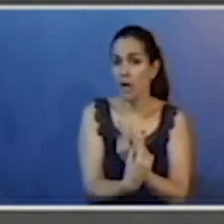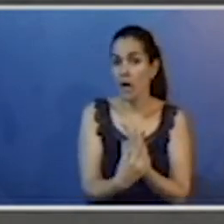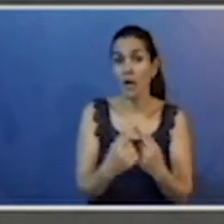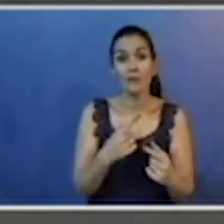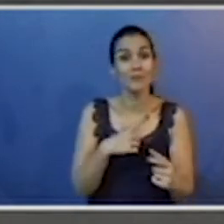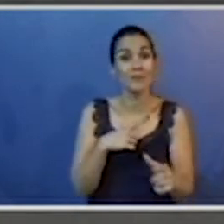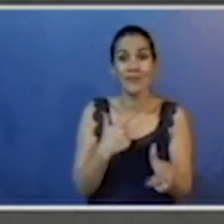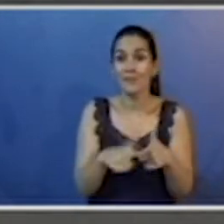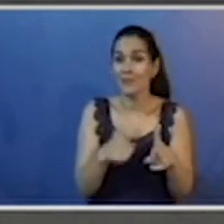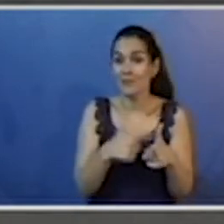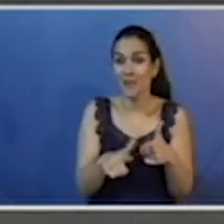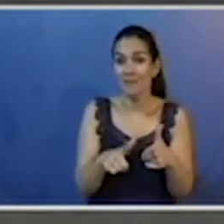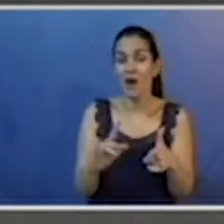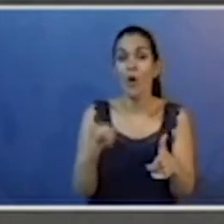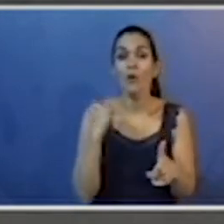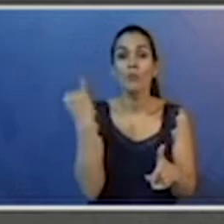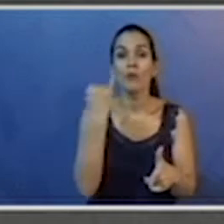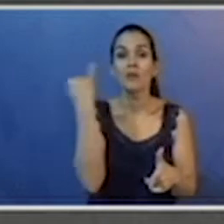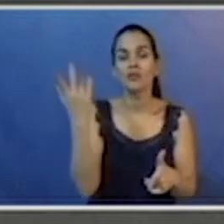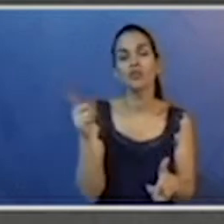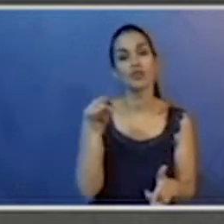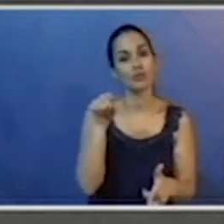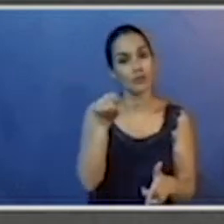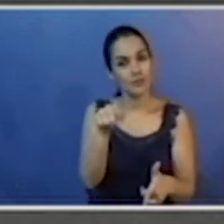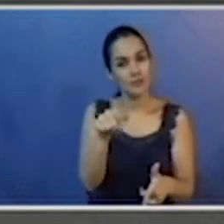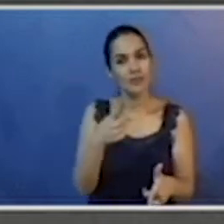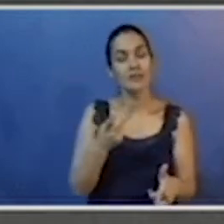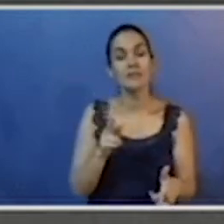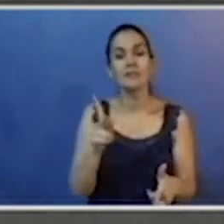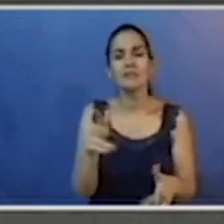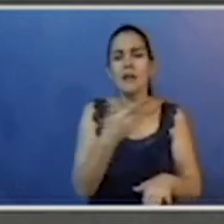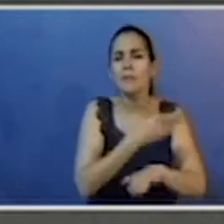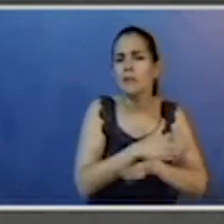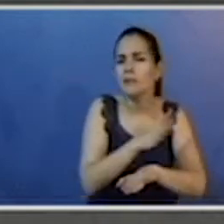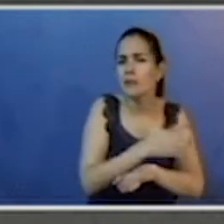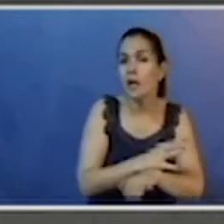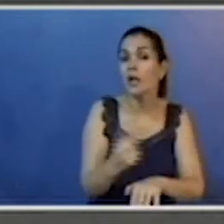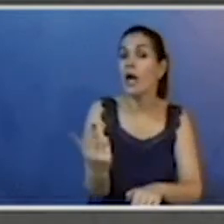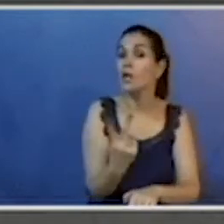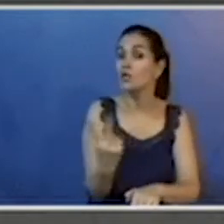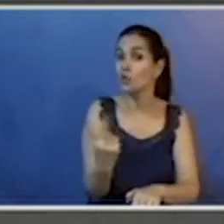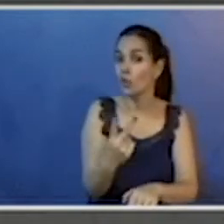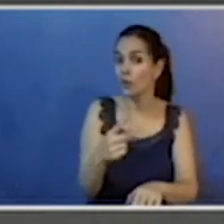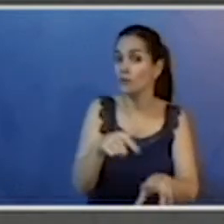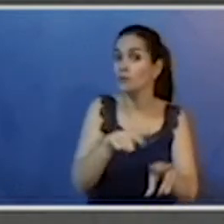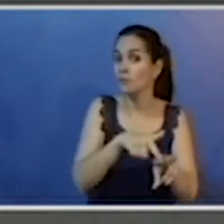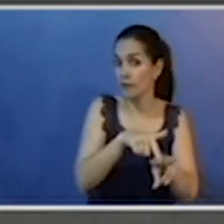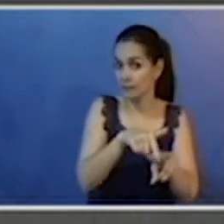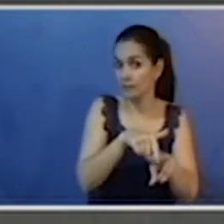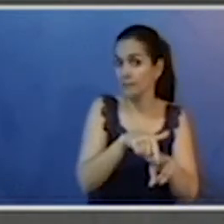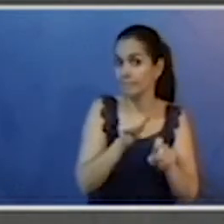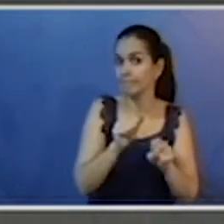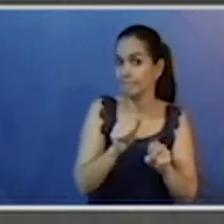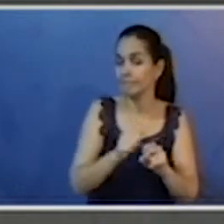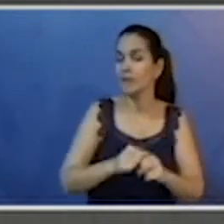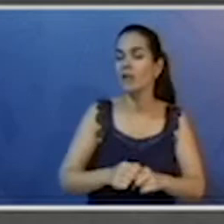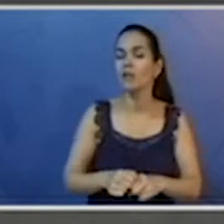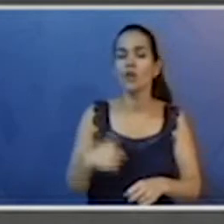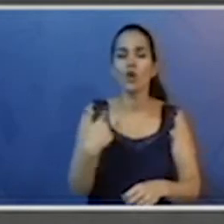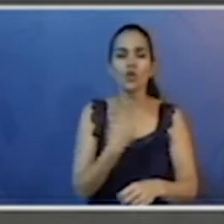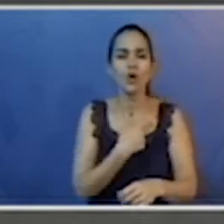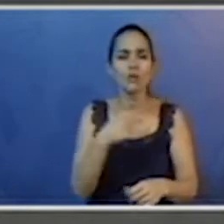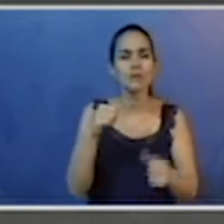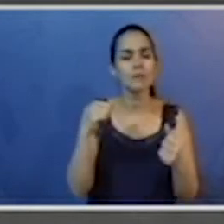problema o importante é que você sempre treino para os dois lados a gente indica nas aulas de educação física